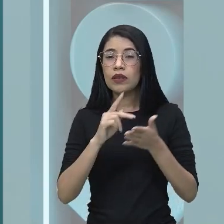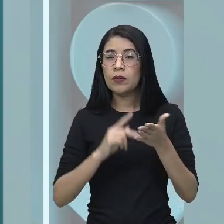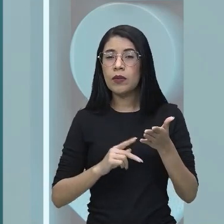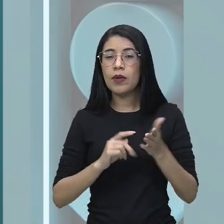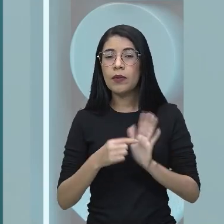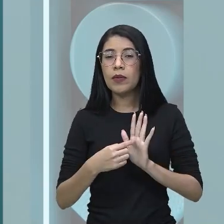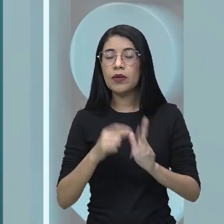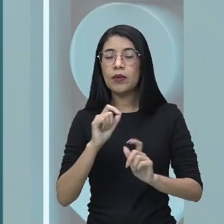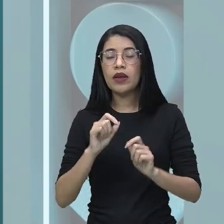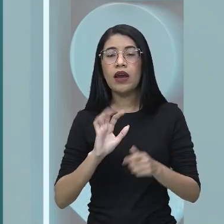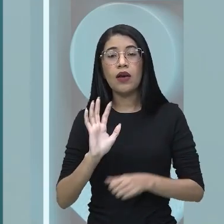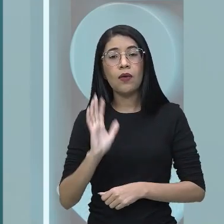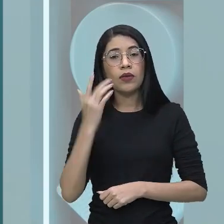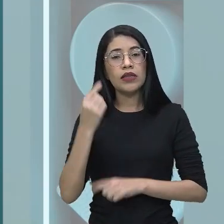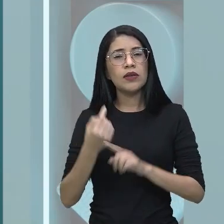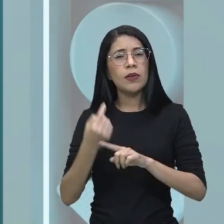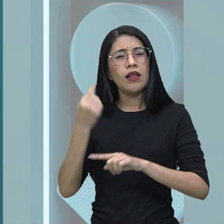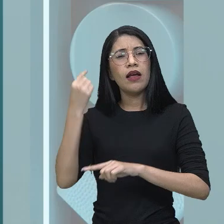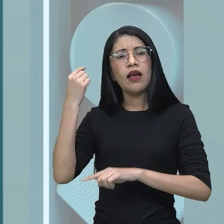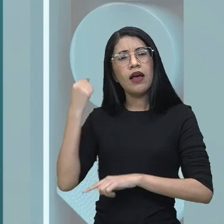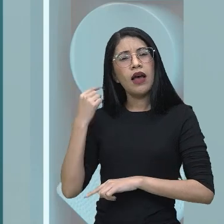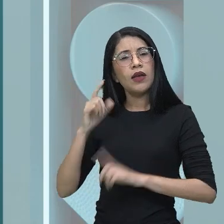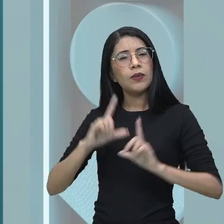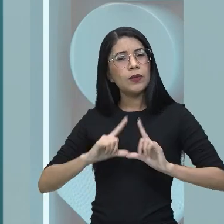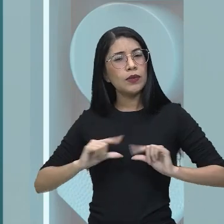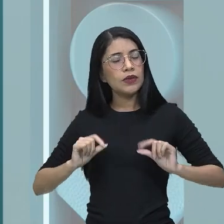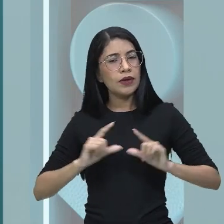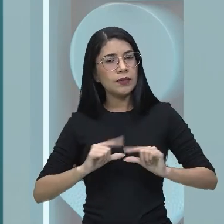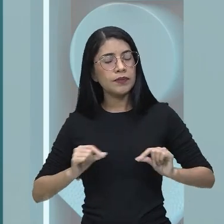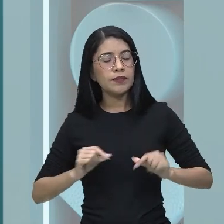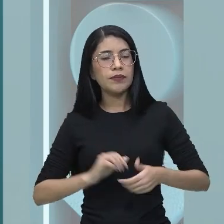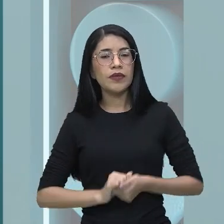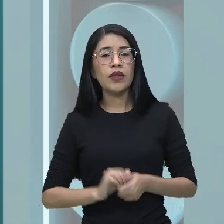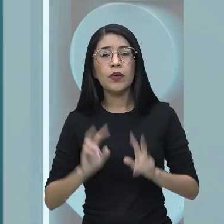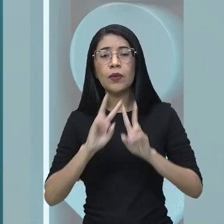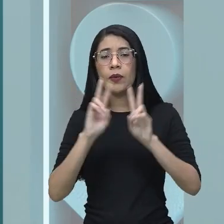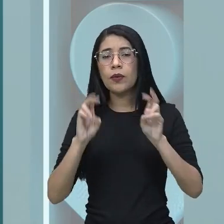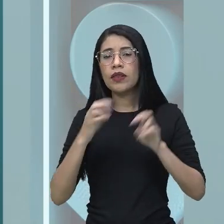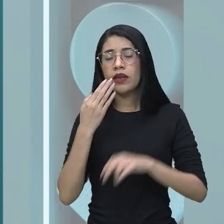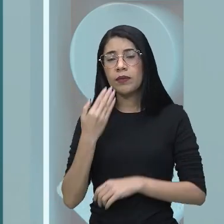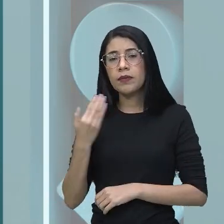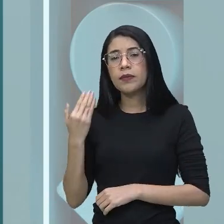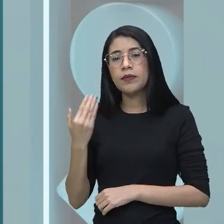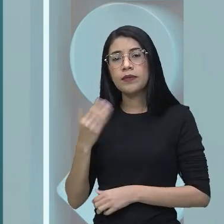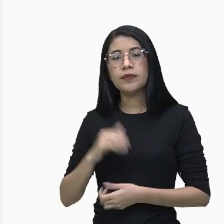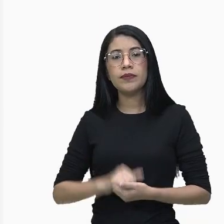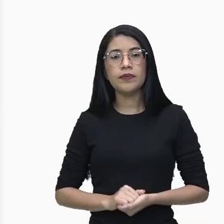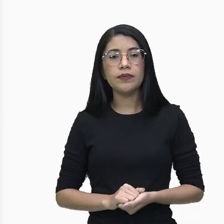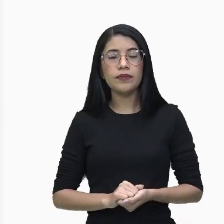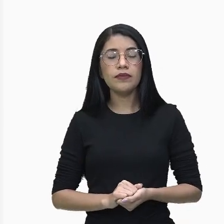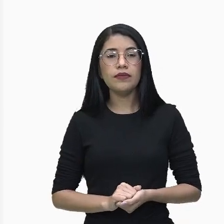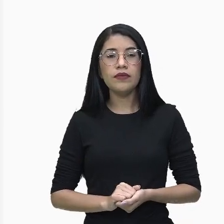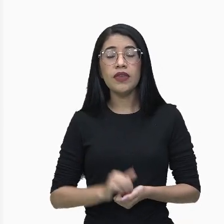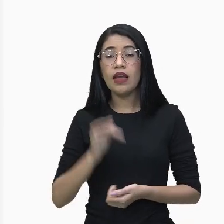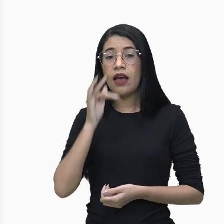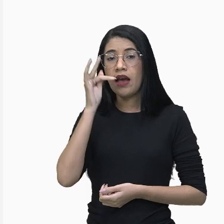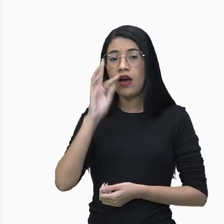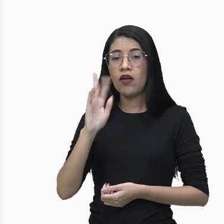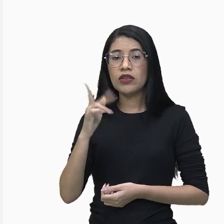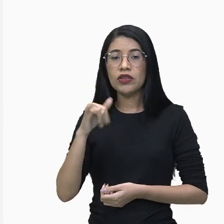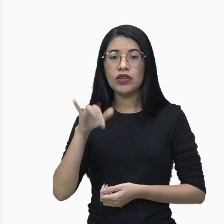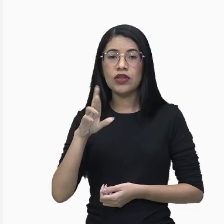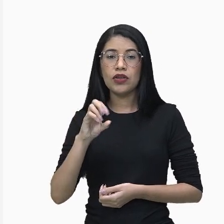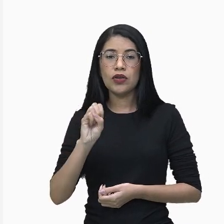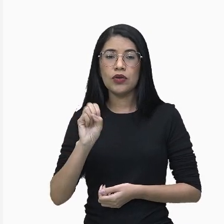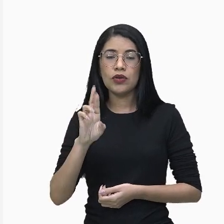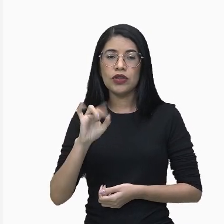que ocorreu lá em Hiroshima e observem o título do poema colocando aí mais uma vez para vocês a Rosa de Hiroshima